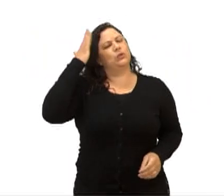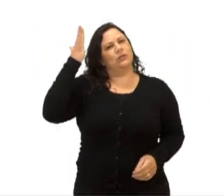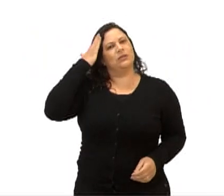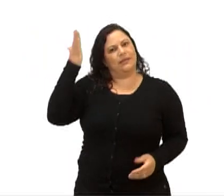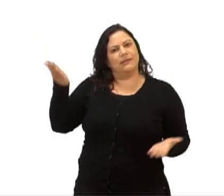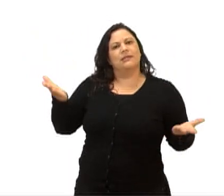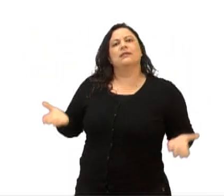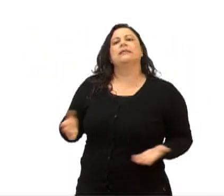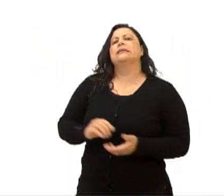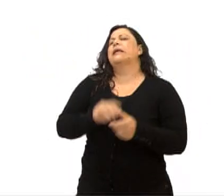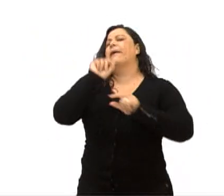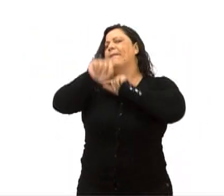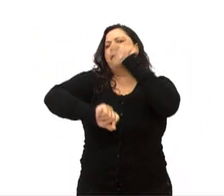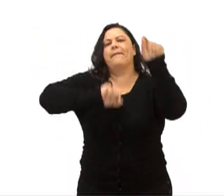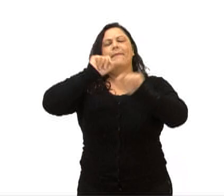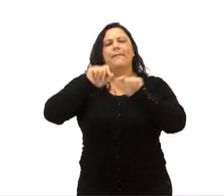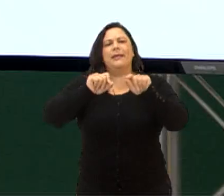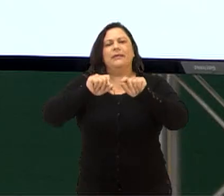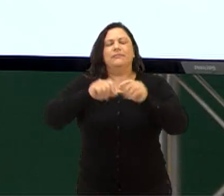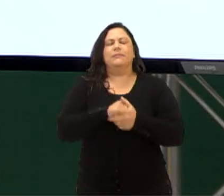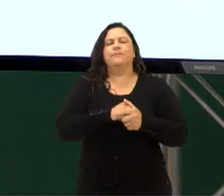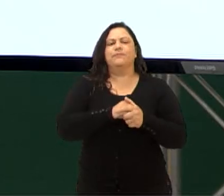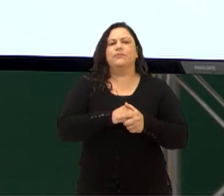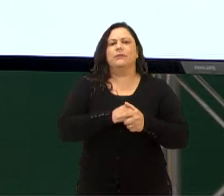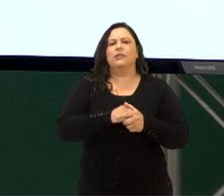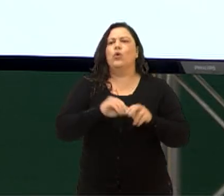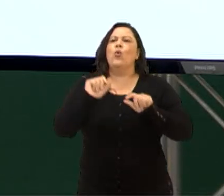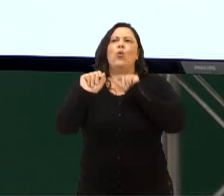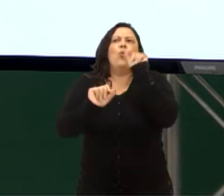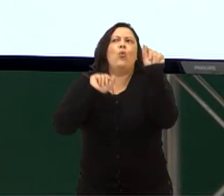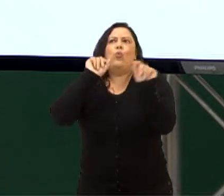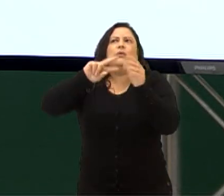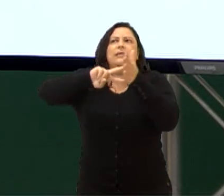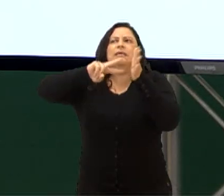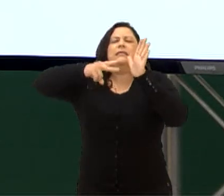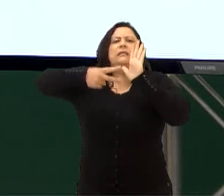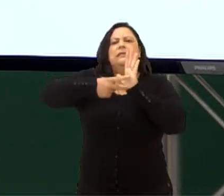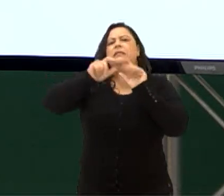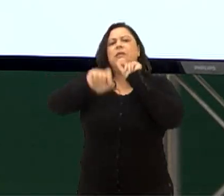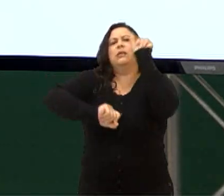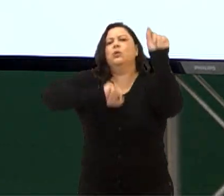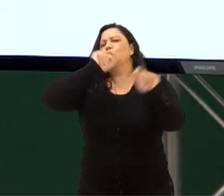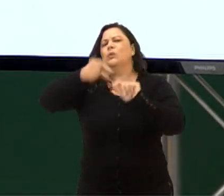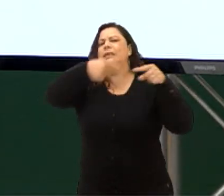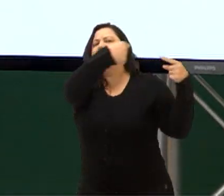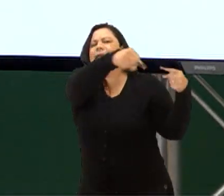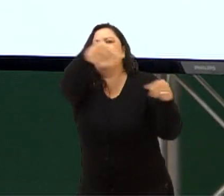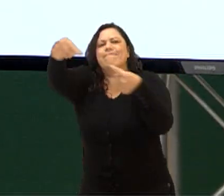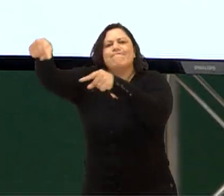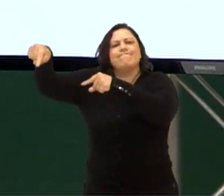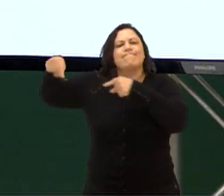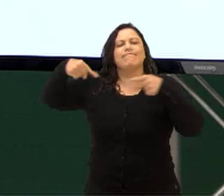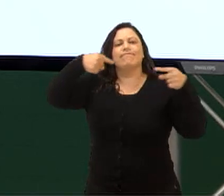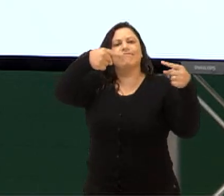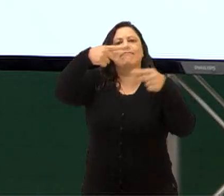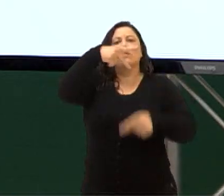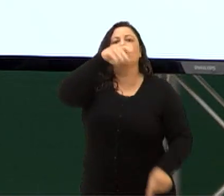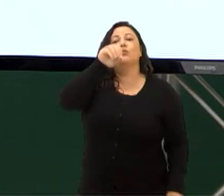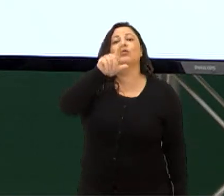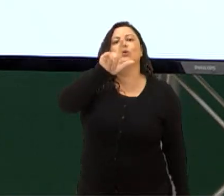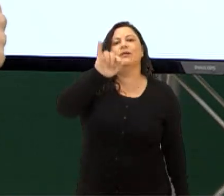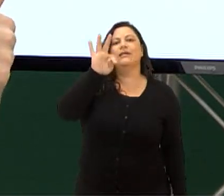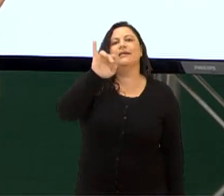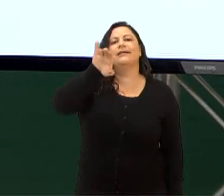se deparado aí em vários momentos com um significado sobre o que é política. Então, eu coloquei nessa tela aqui